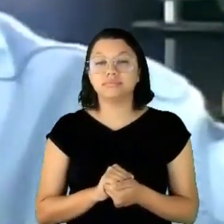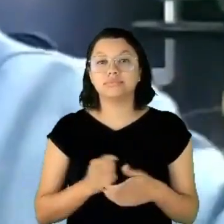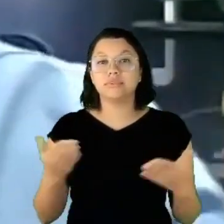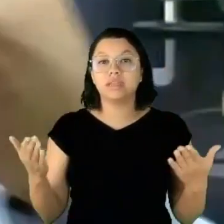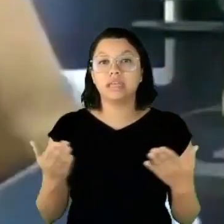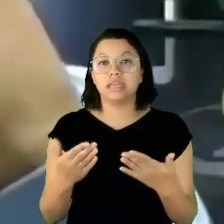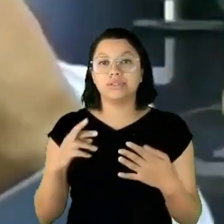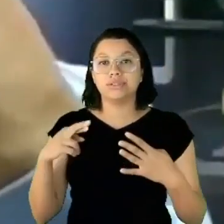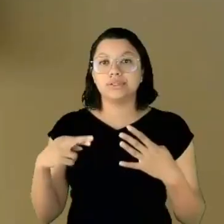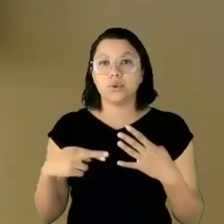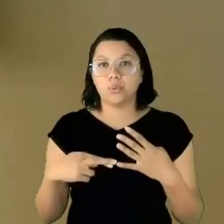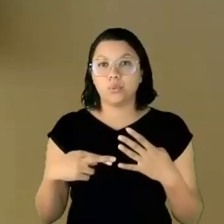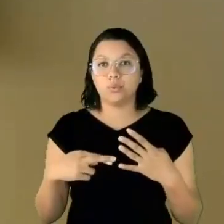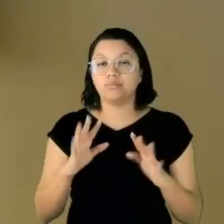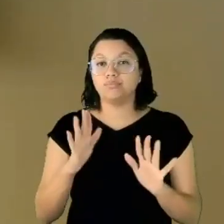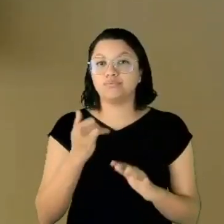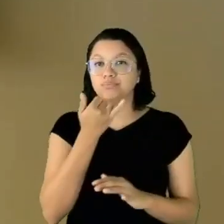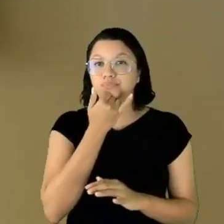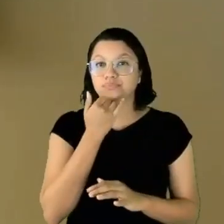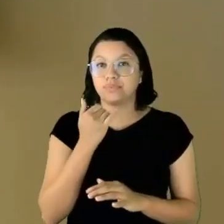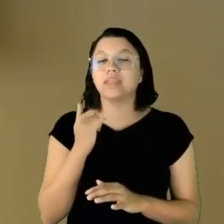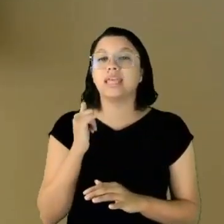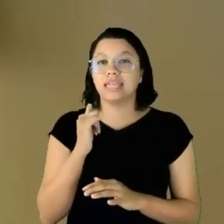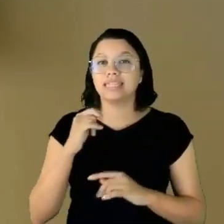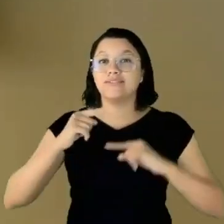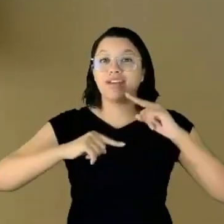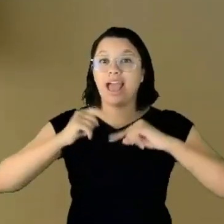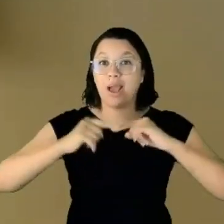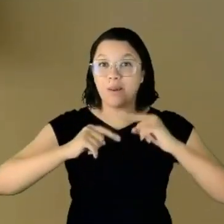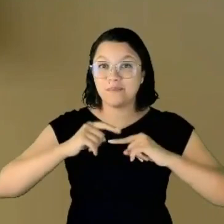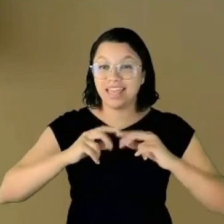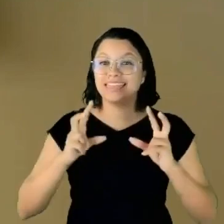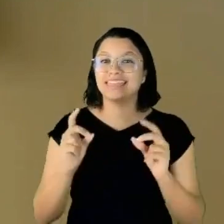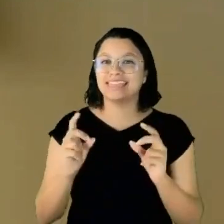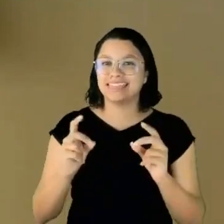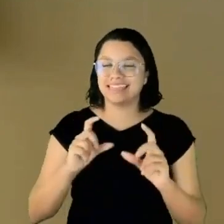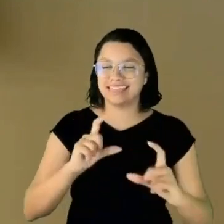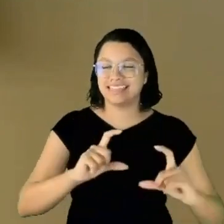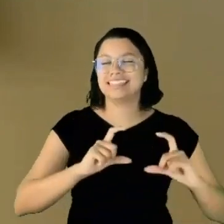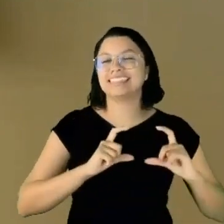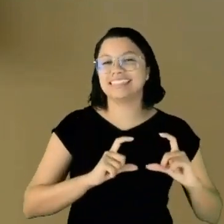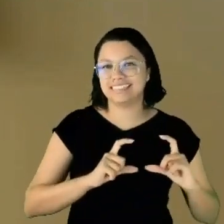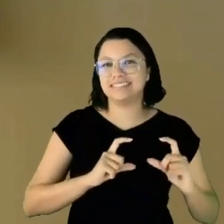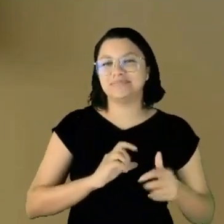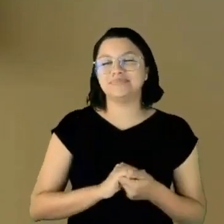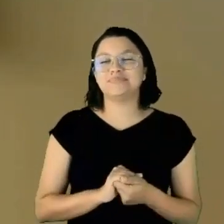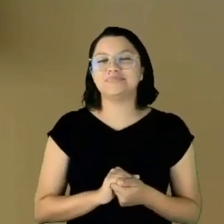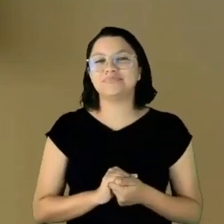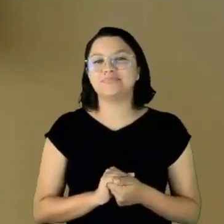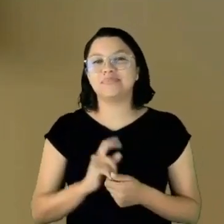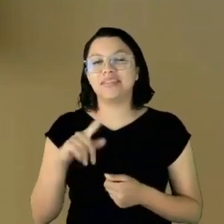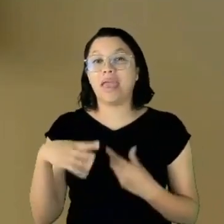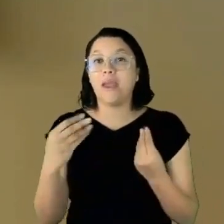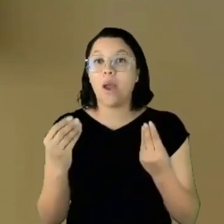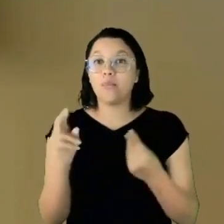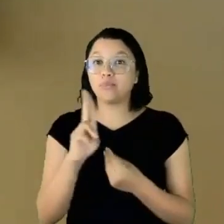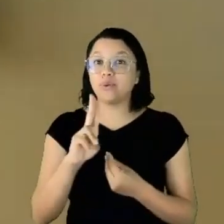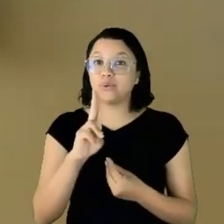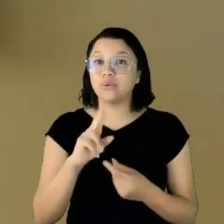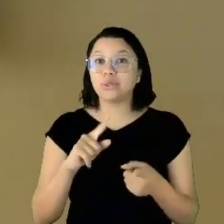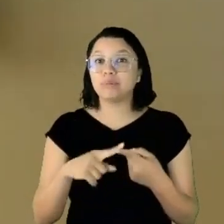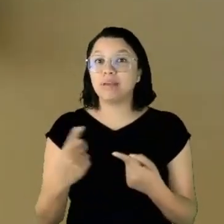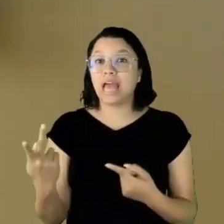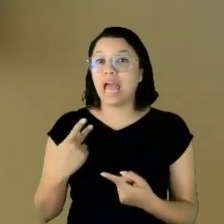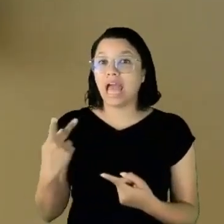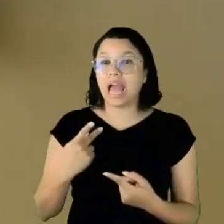esse recurso de automação de etiquetas aqui agora o Juliano Silveira Camargo esse recurso de automação de etiquetas é bastante